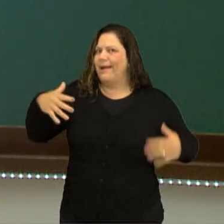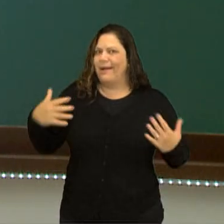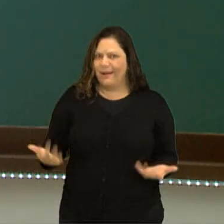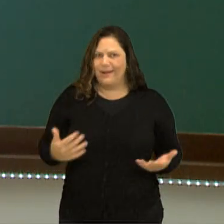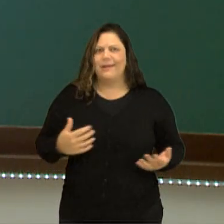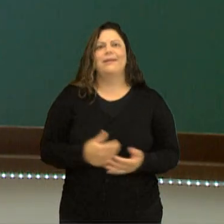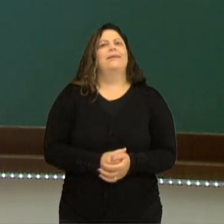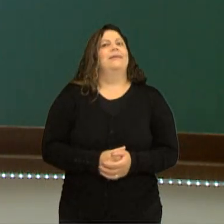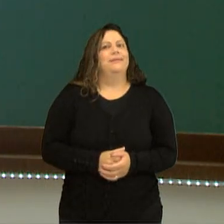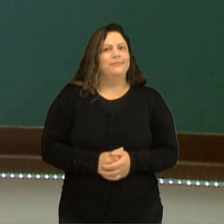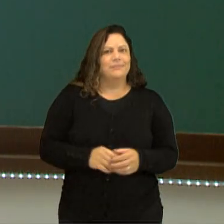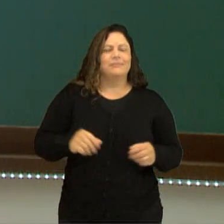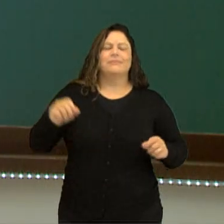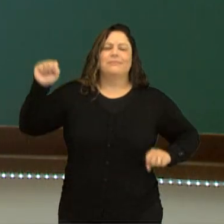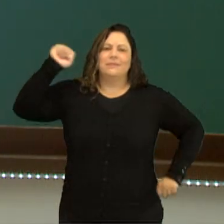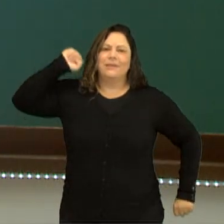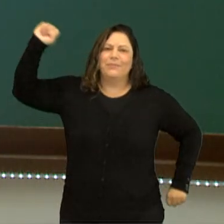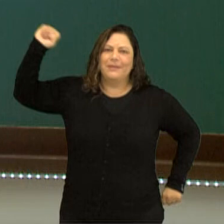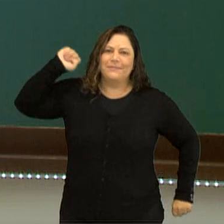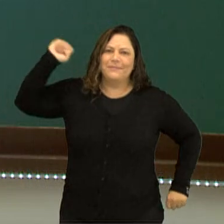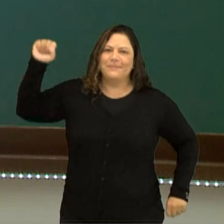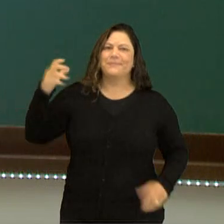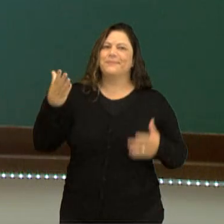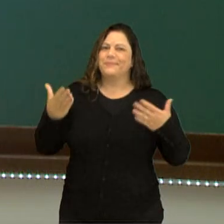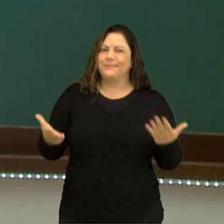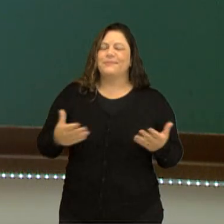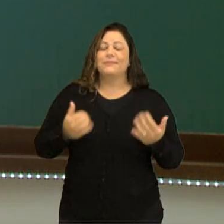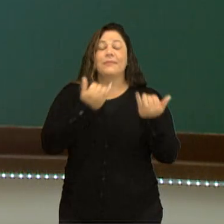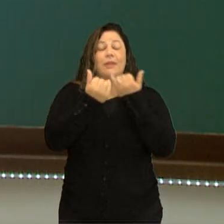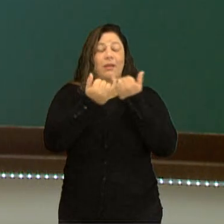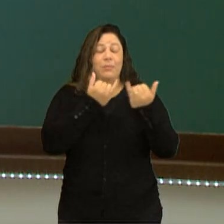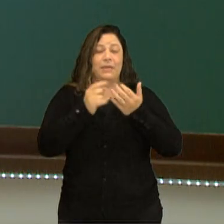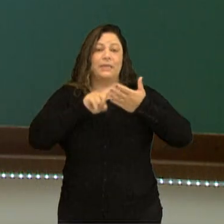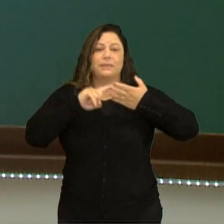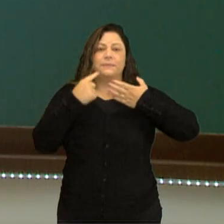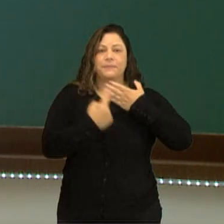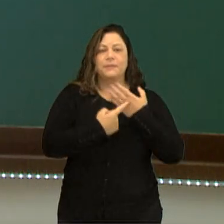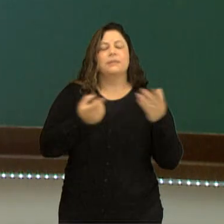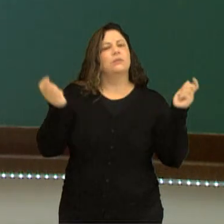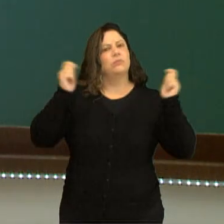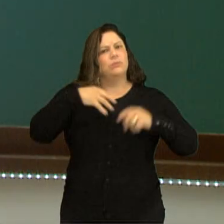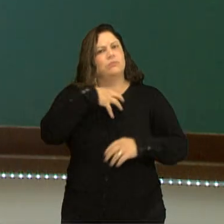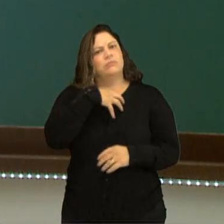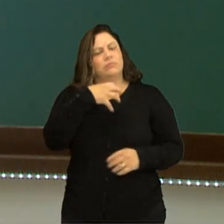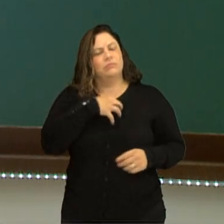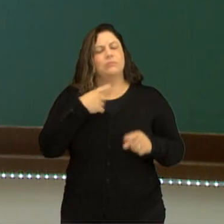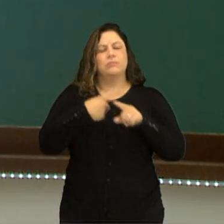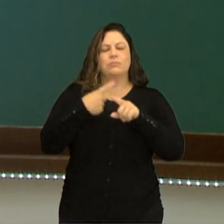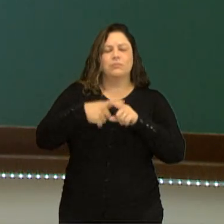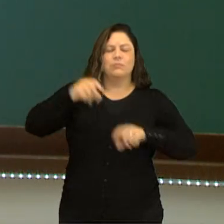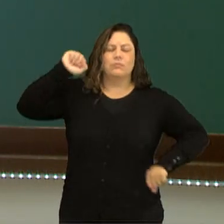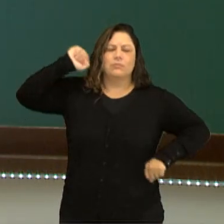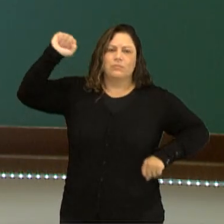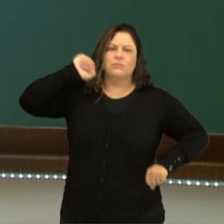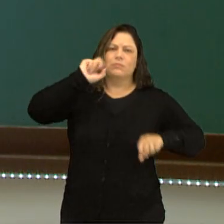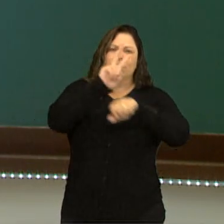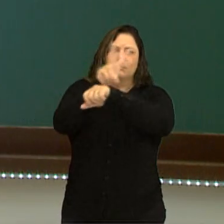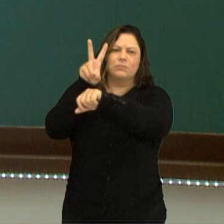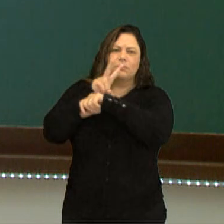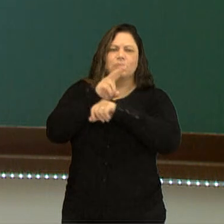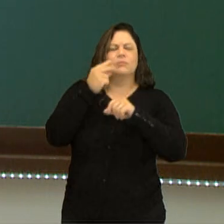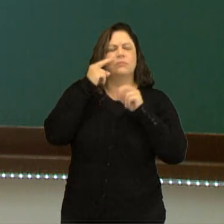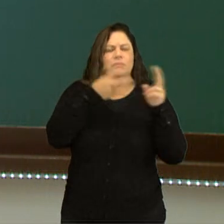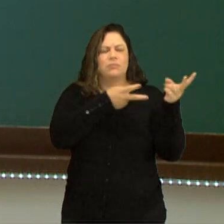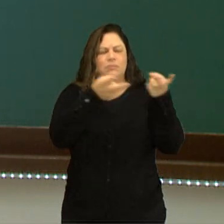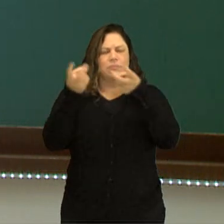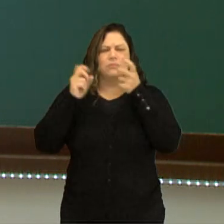e na estrofe seguinte com a toalha. E a semelhança de sentido também ocorre pela toalha proteger. Você já viu uma cena